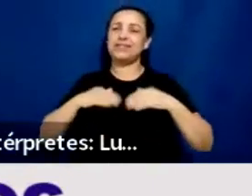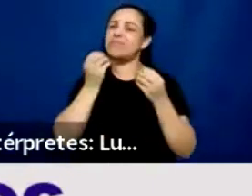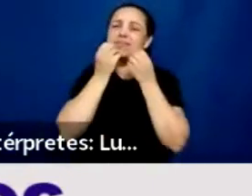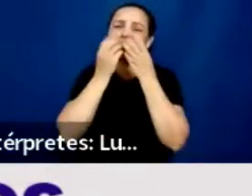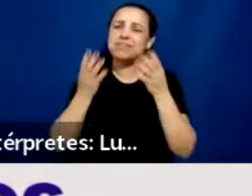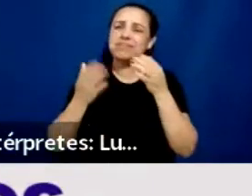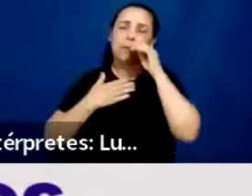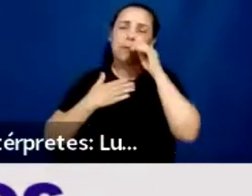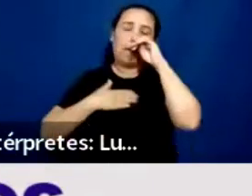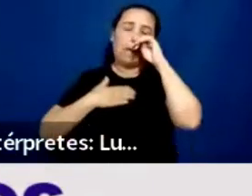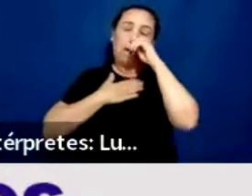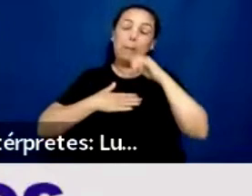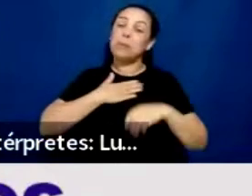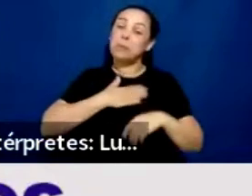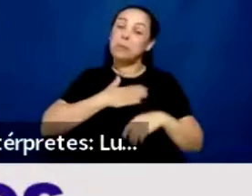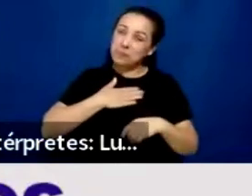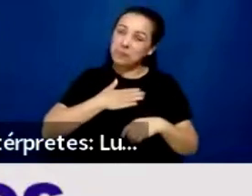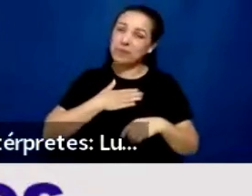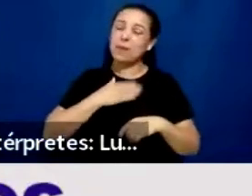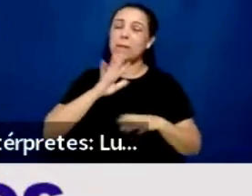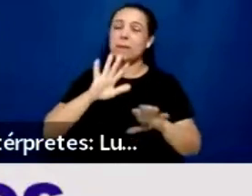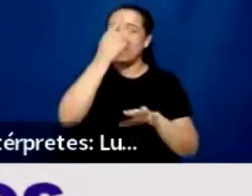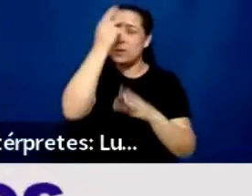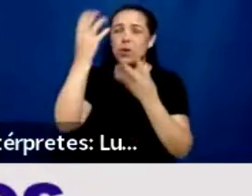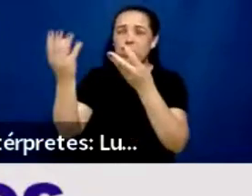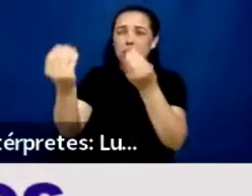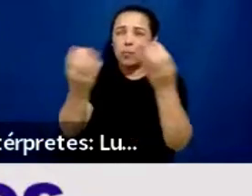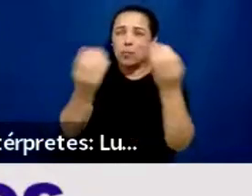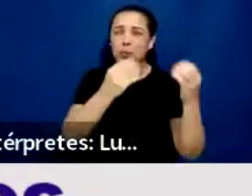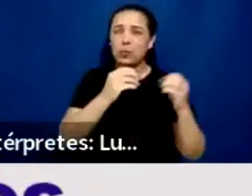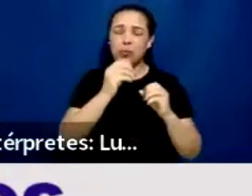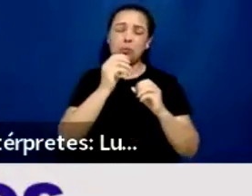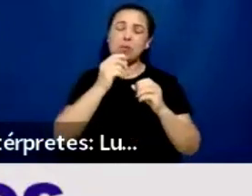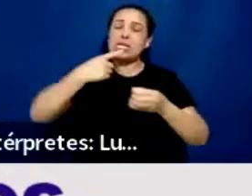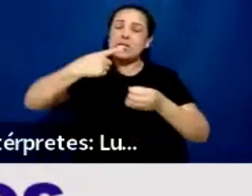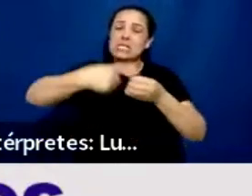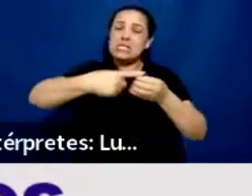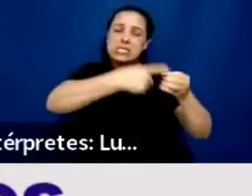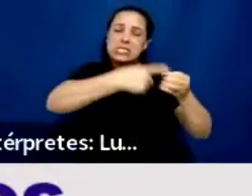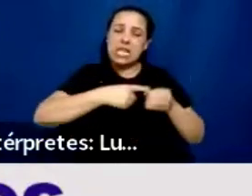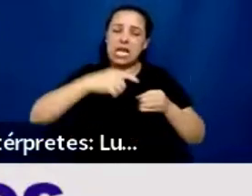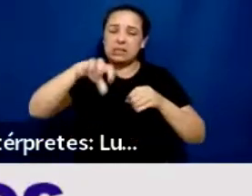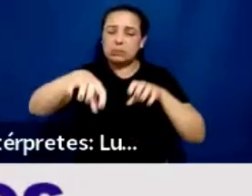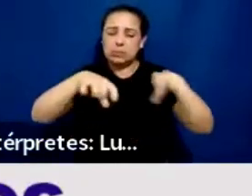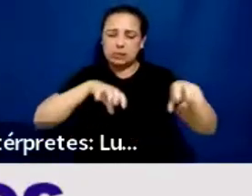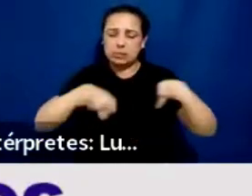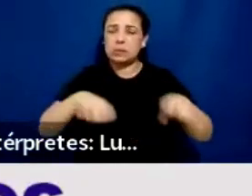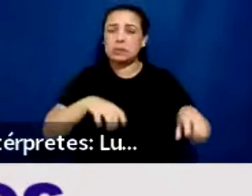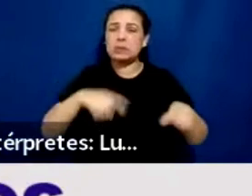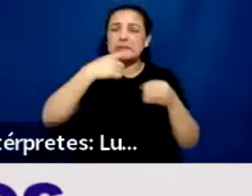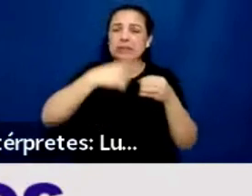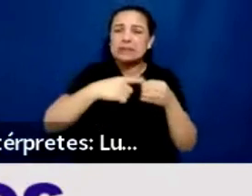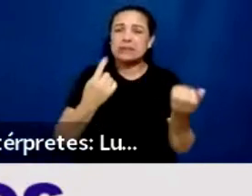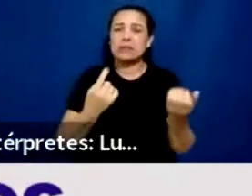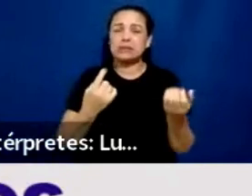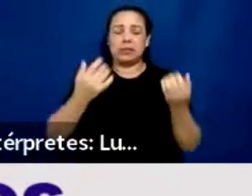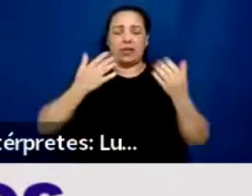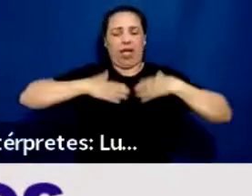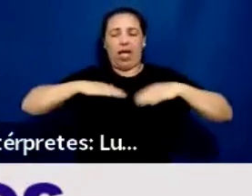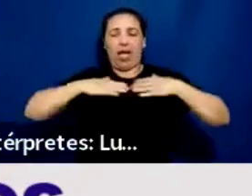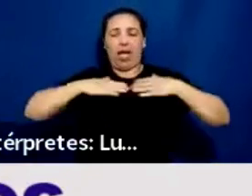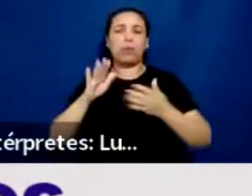os pés na grama, e essa desconexão com a natureza, o nosso estilo de vida moderno, a nossa alimentação, acaba trazendo também